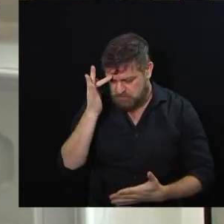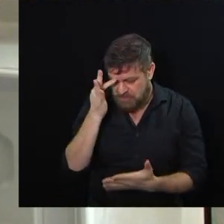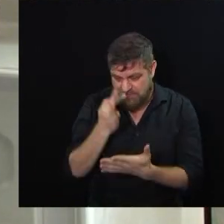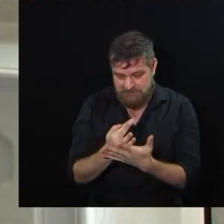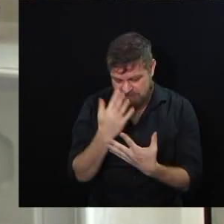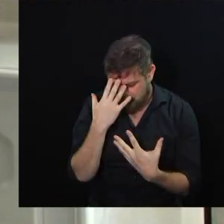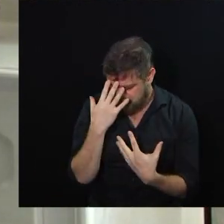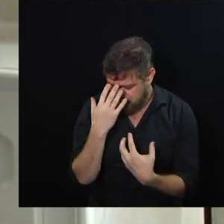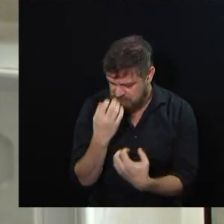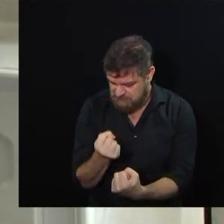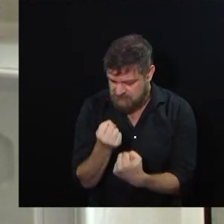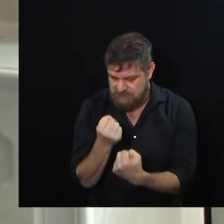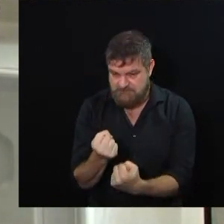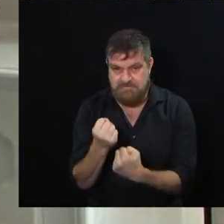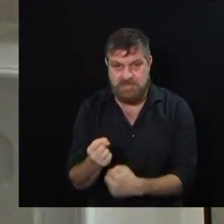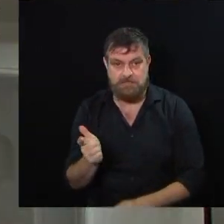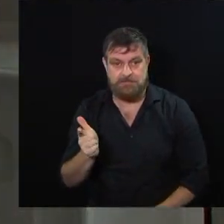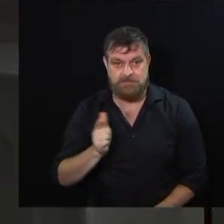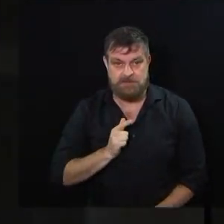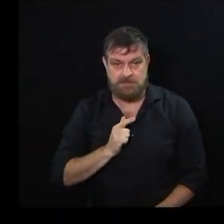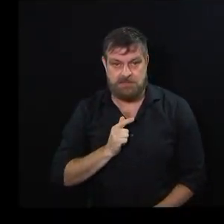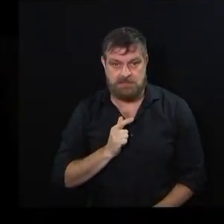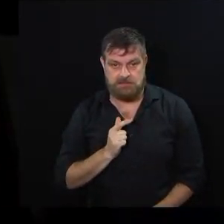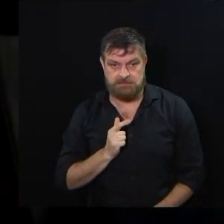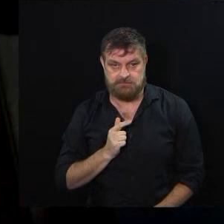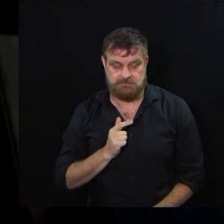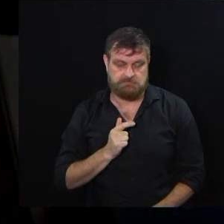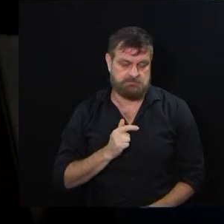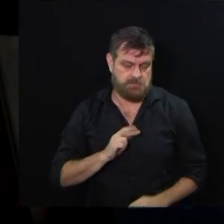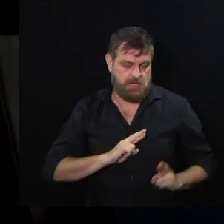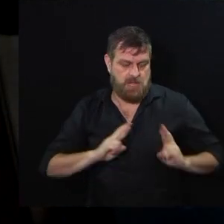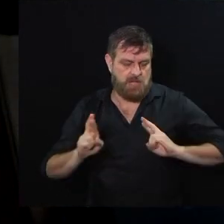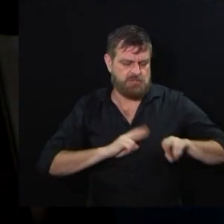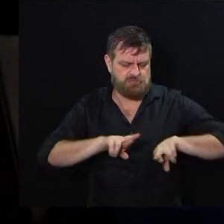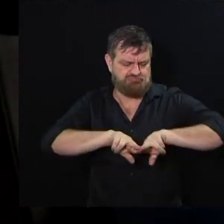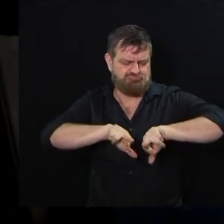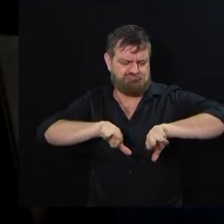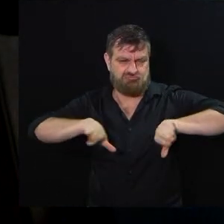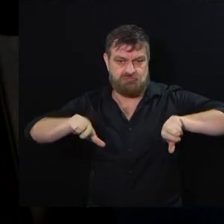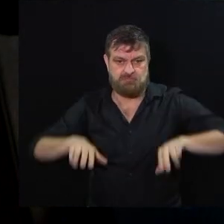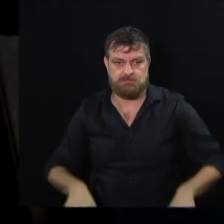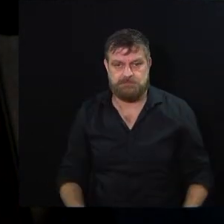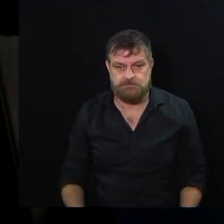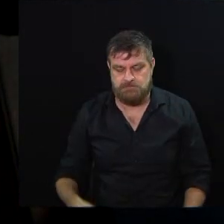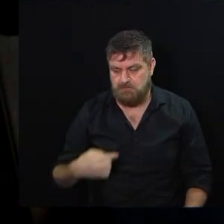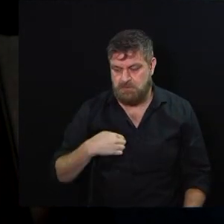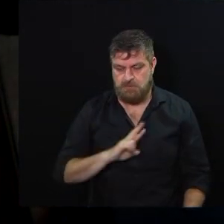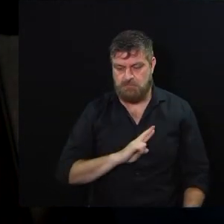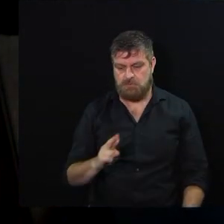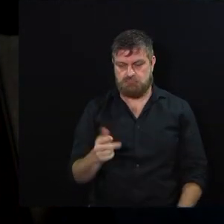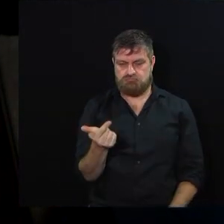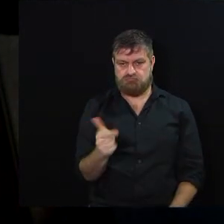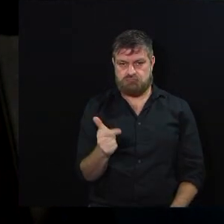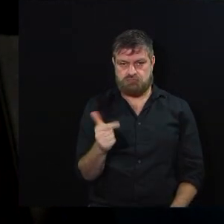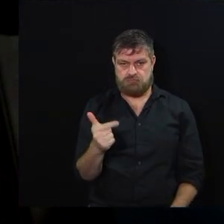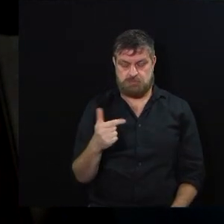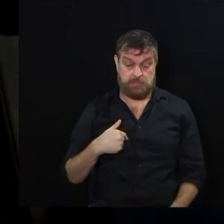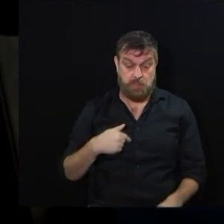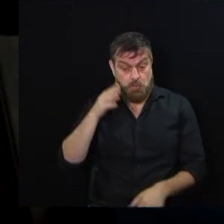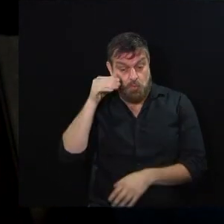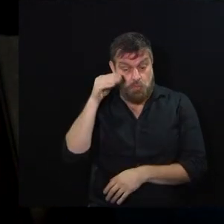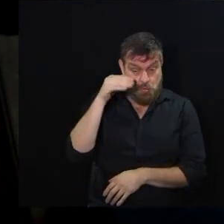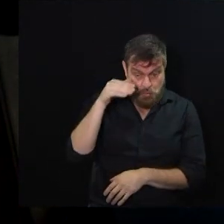ali as N religiões que existem. Não tenho religião. Como sou curioso, já li sobre